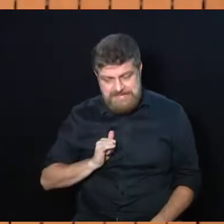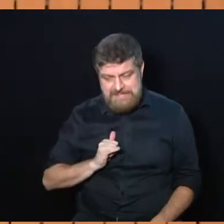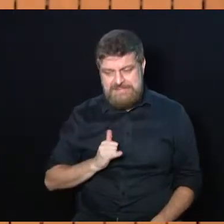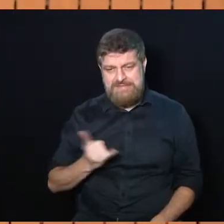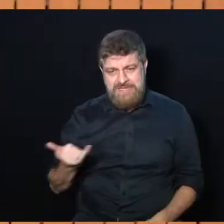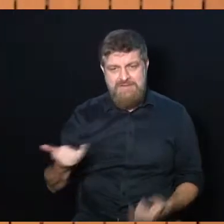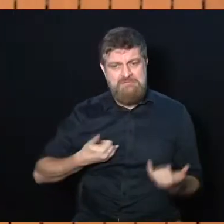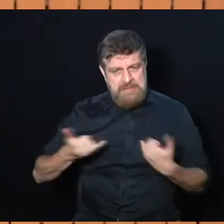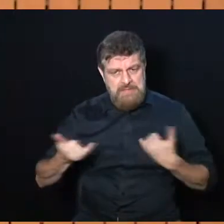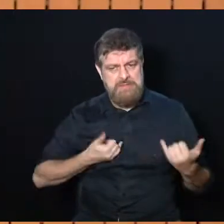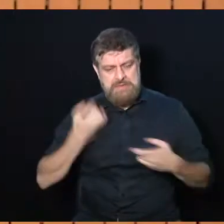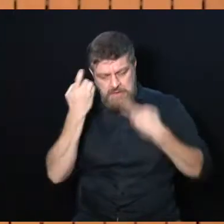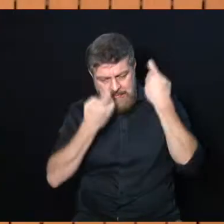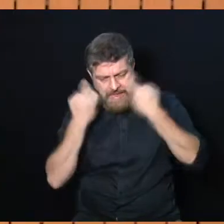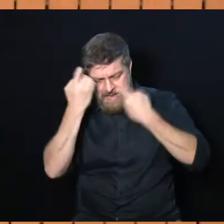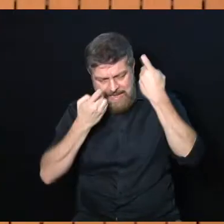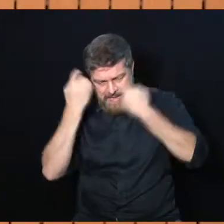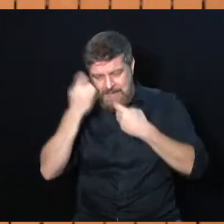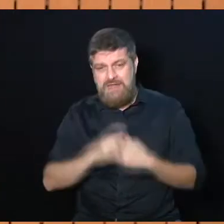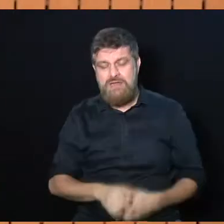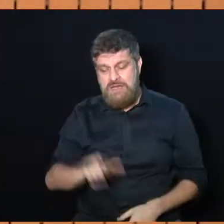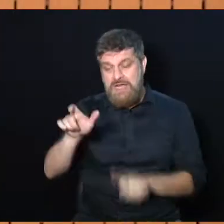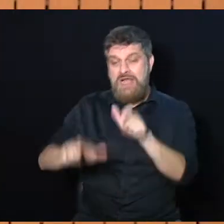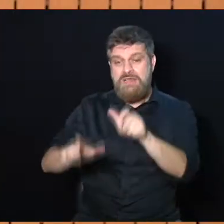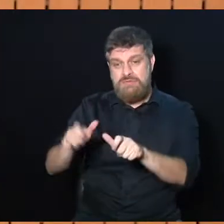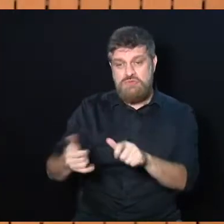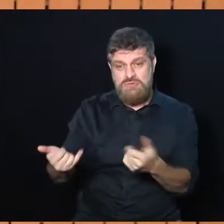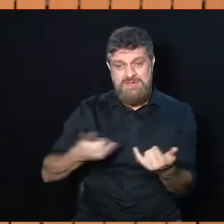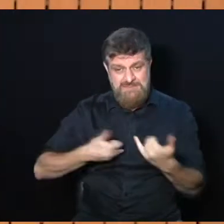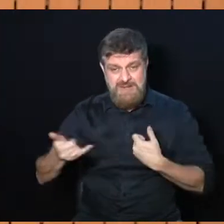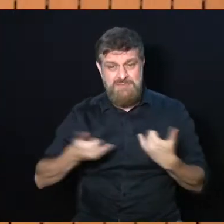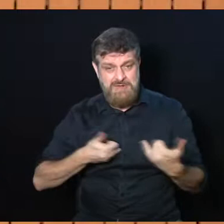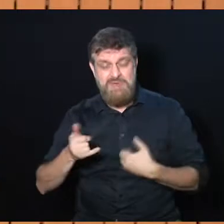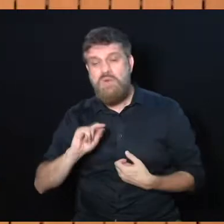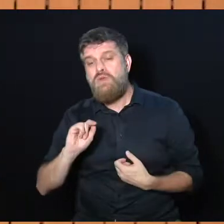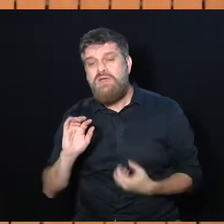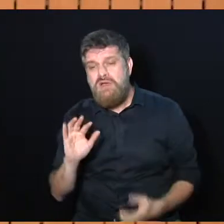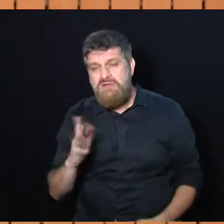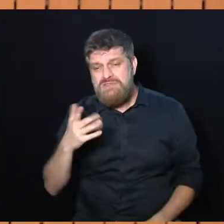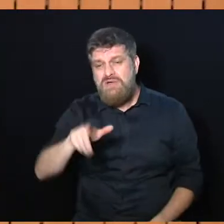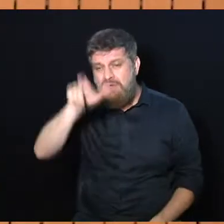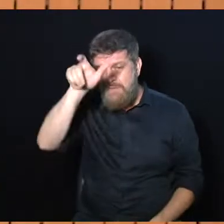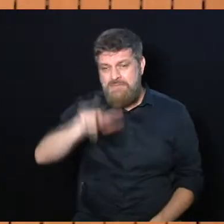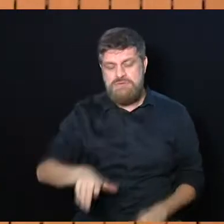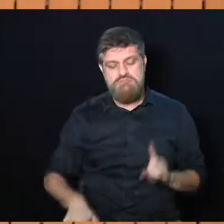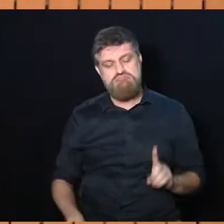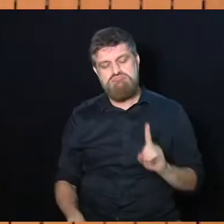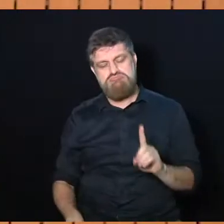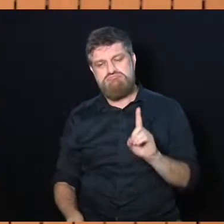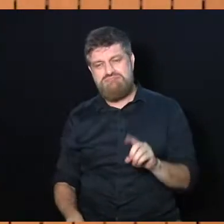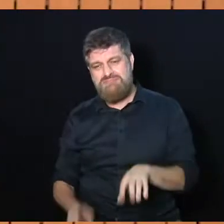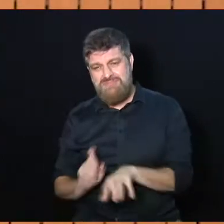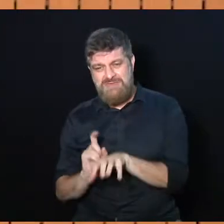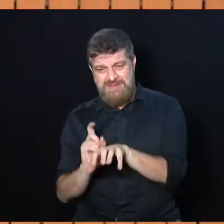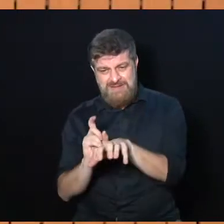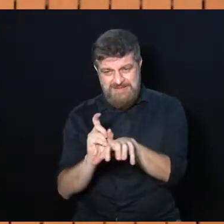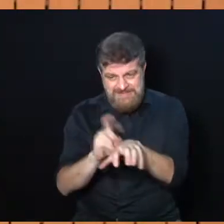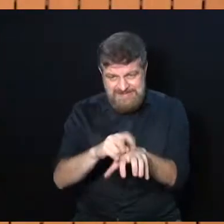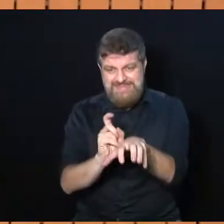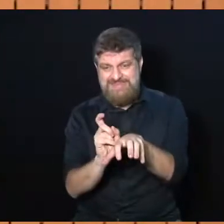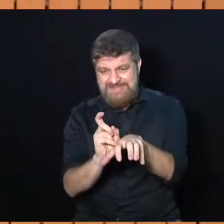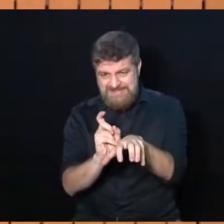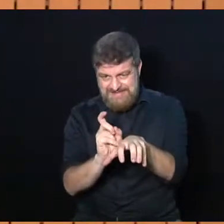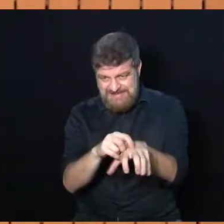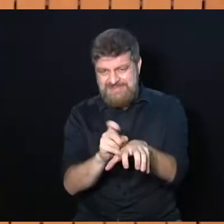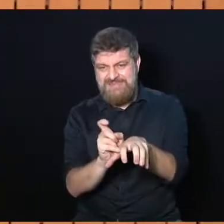muita preocupação, no nosso gabinete, a gente recebe relatos de pessoas que tiveram